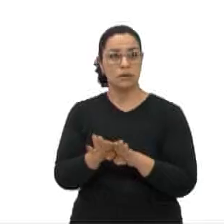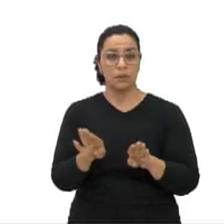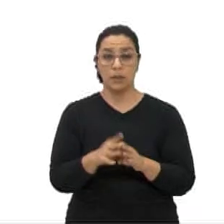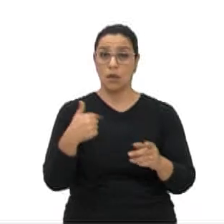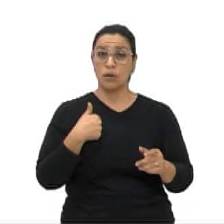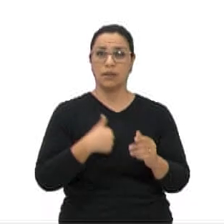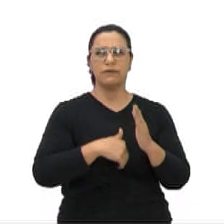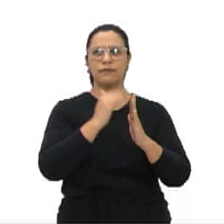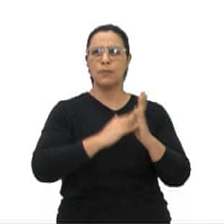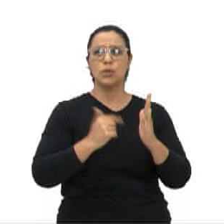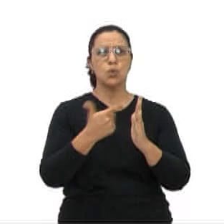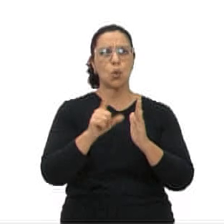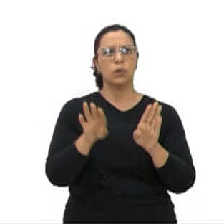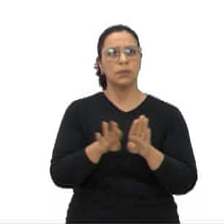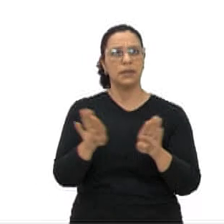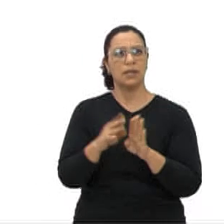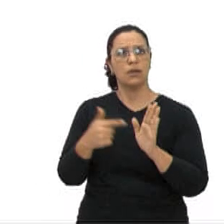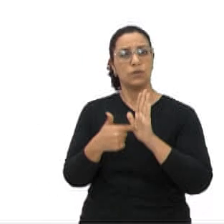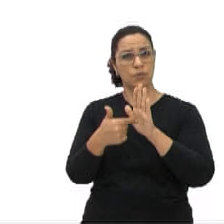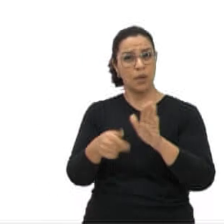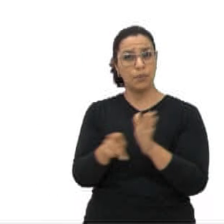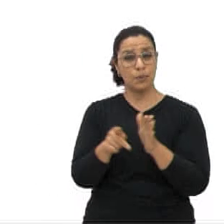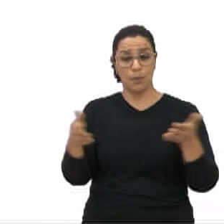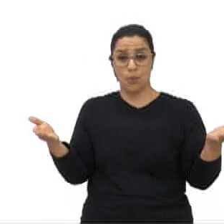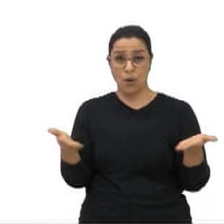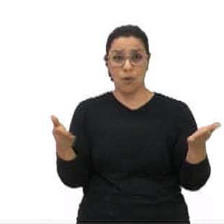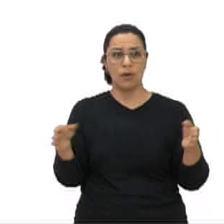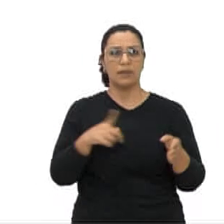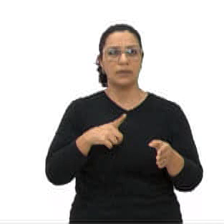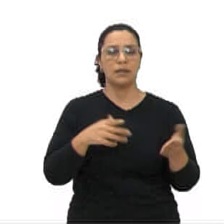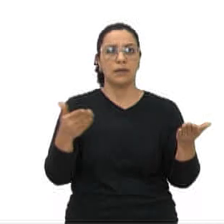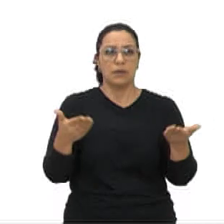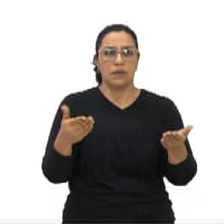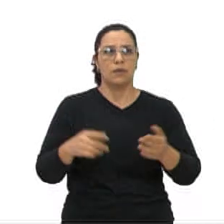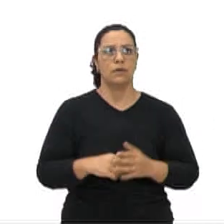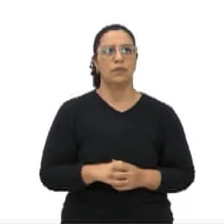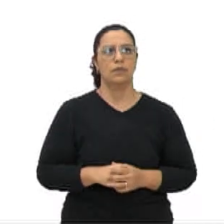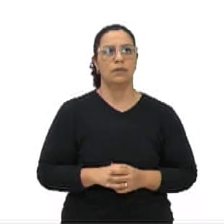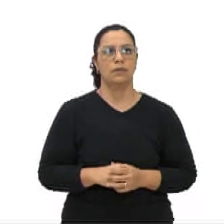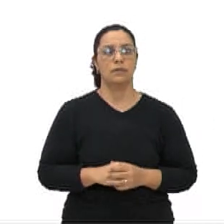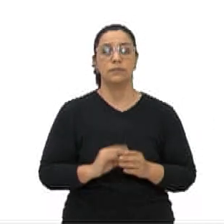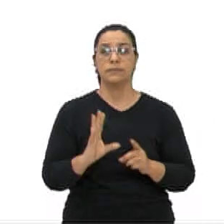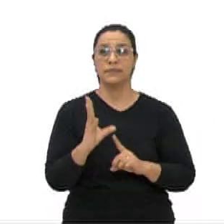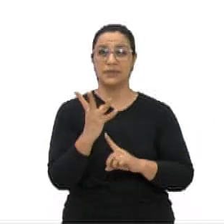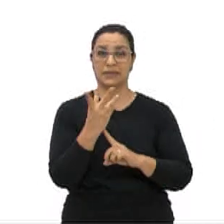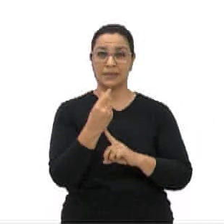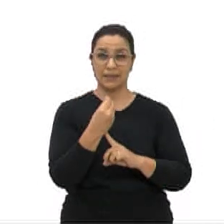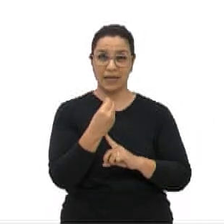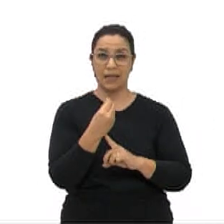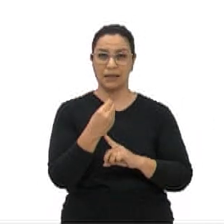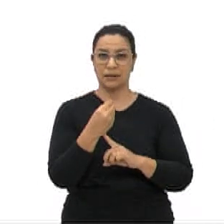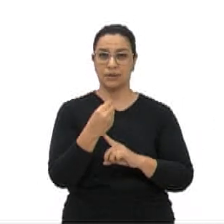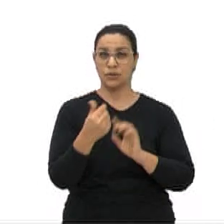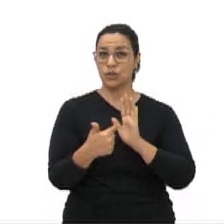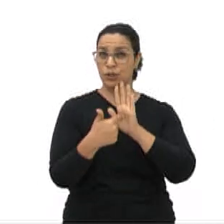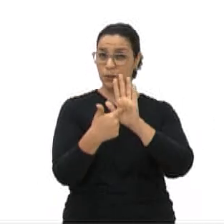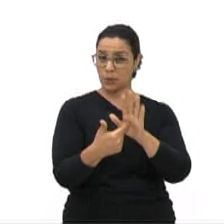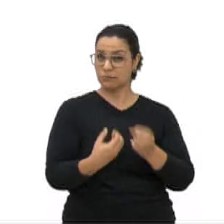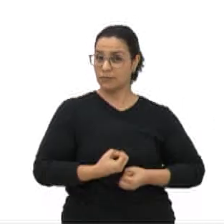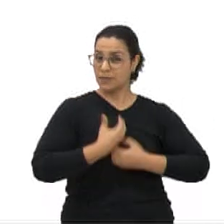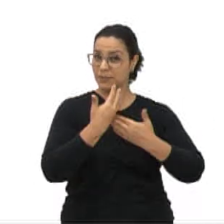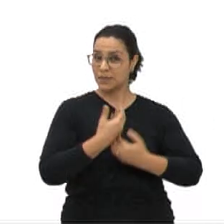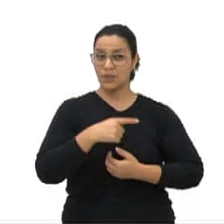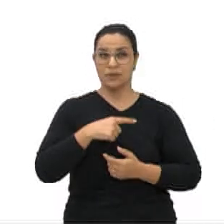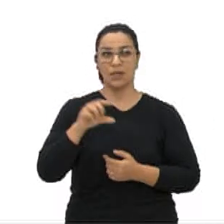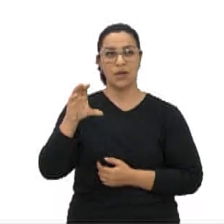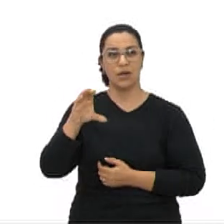aqui outros artistas, olha, agora a gente está entrando aqui para a modernidade, né? Principalmente da arte expressionista, né? A gente vai ver